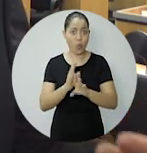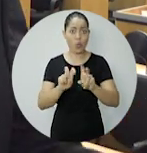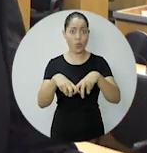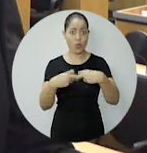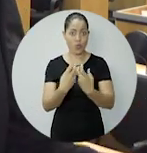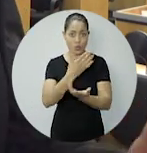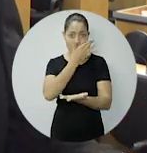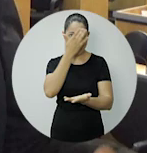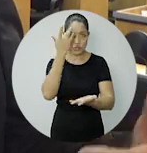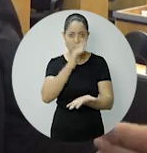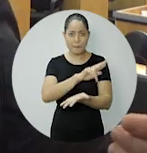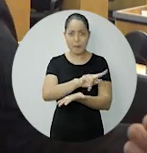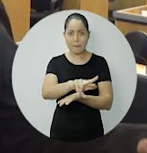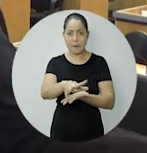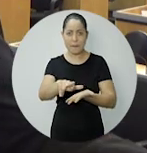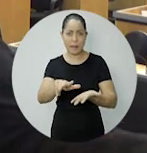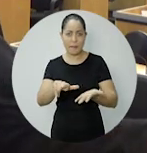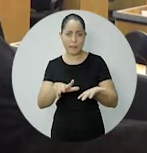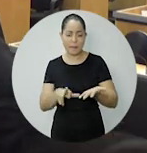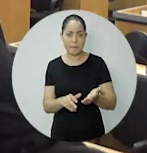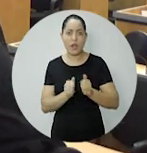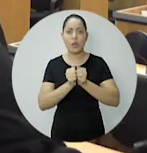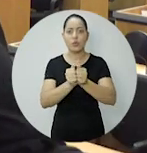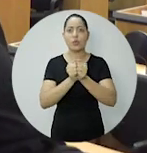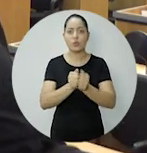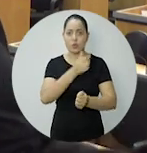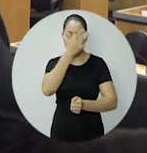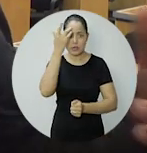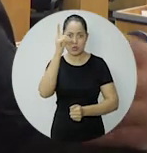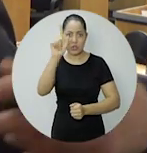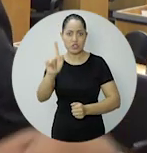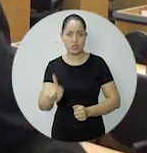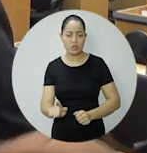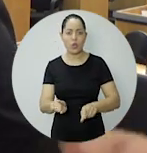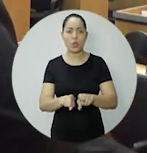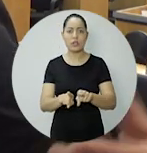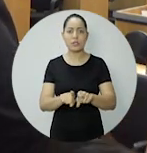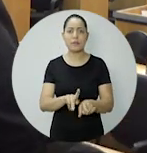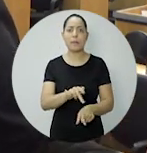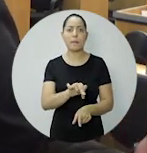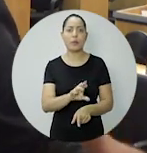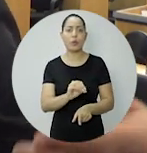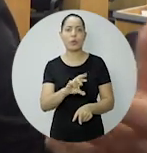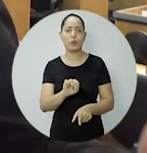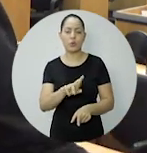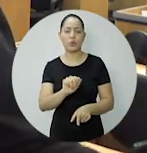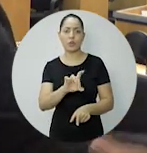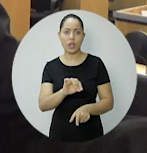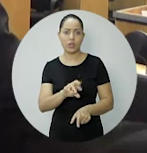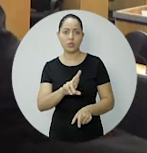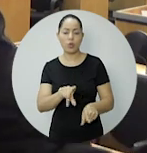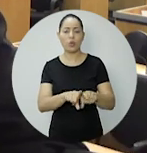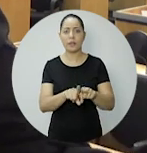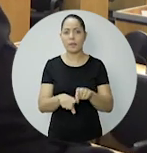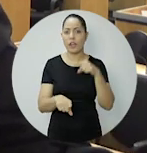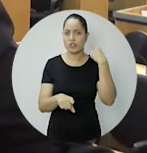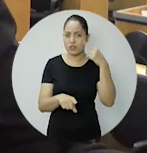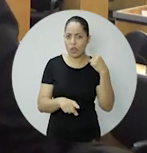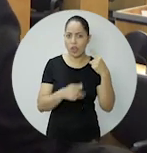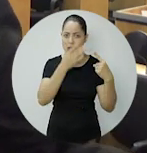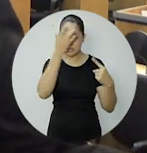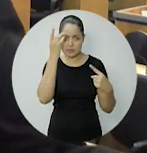reunir dirigentes, de reunir gestores de prerrogativas, de reunir procuradores, os advogados dos